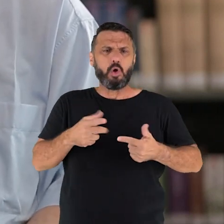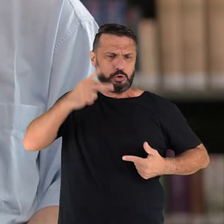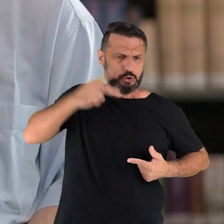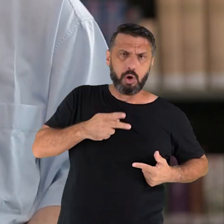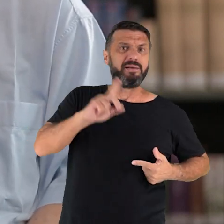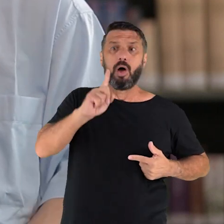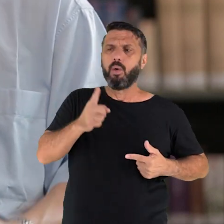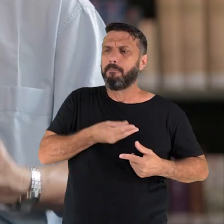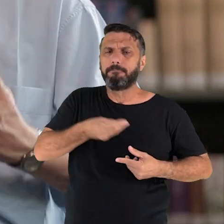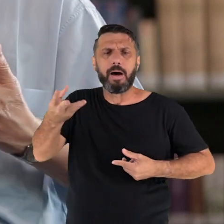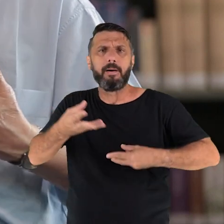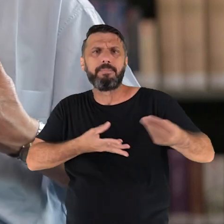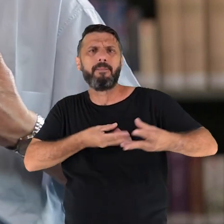humano.